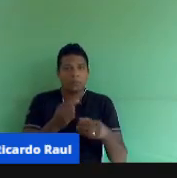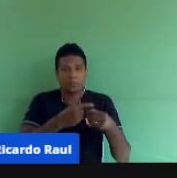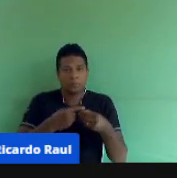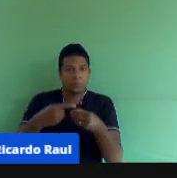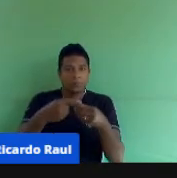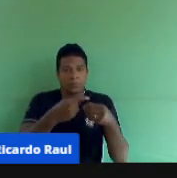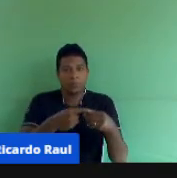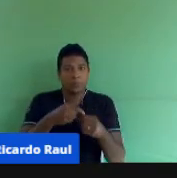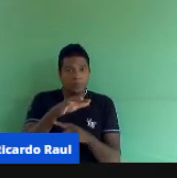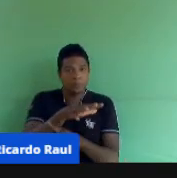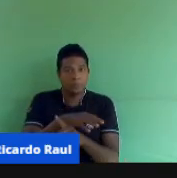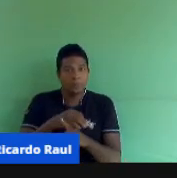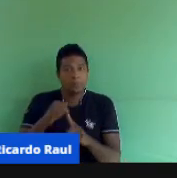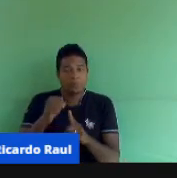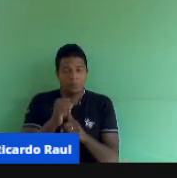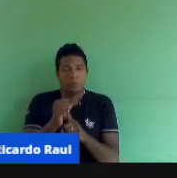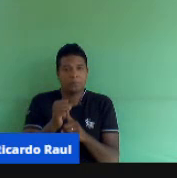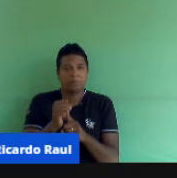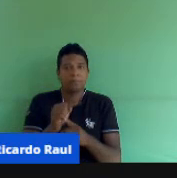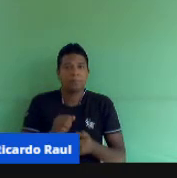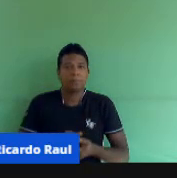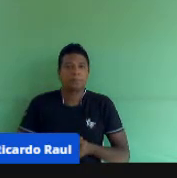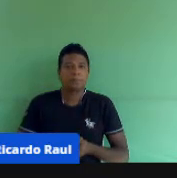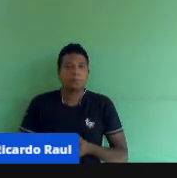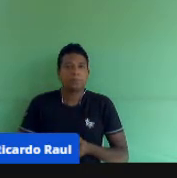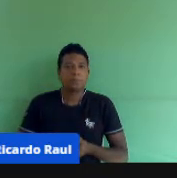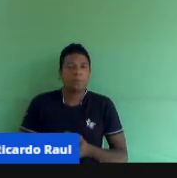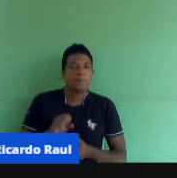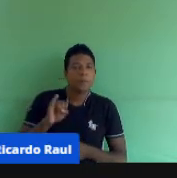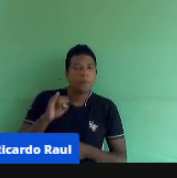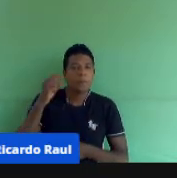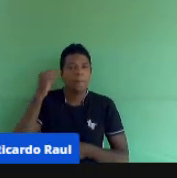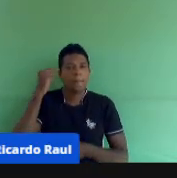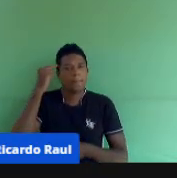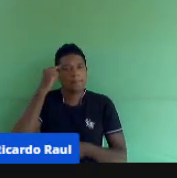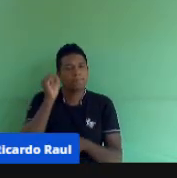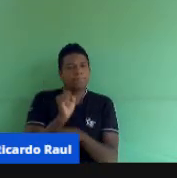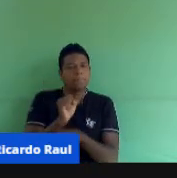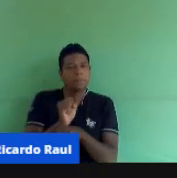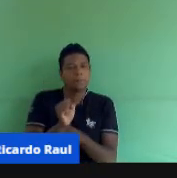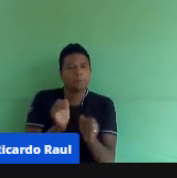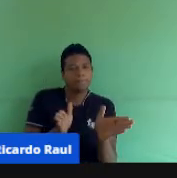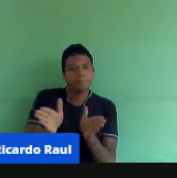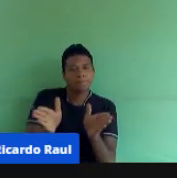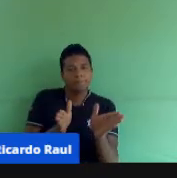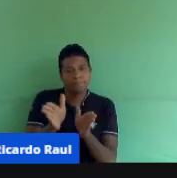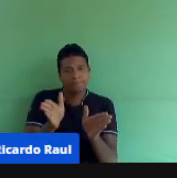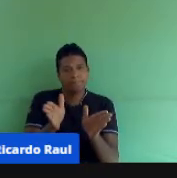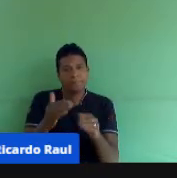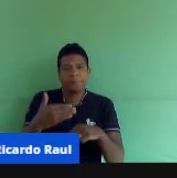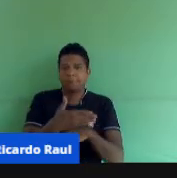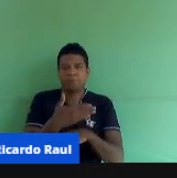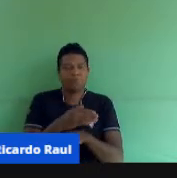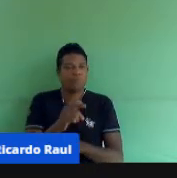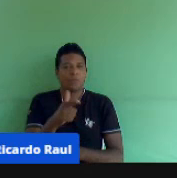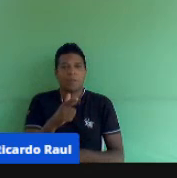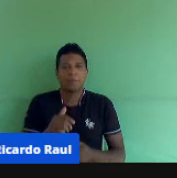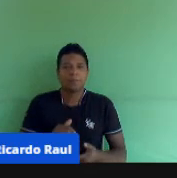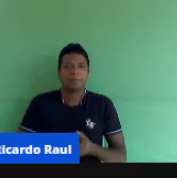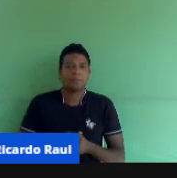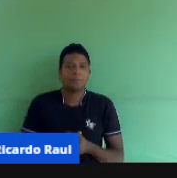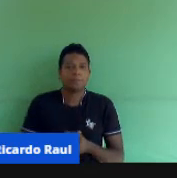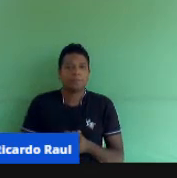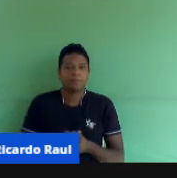que nossas cidades são sustentáveis, né? Se eu parar para pensar só na acessibilidade, já é uma coisa que nem tem, né? Então, consumo e